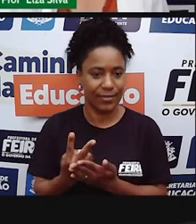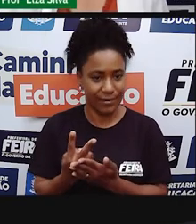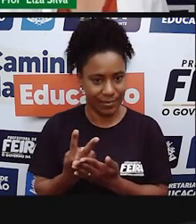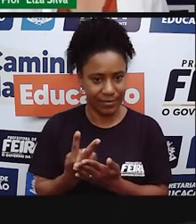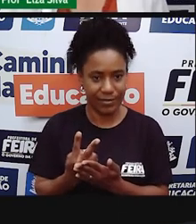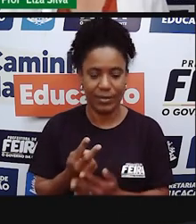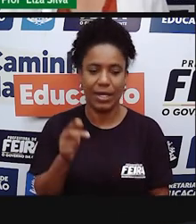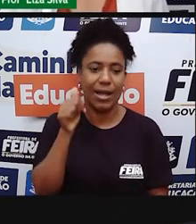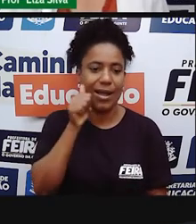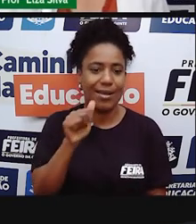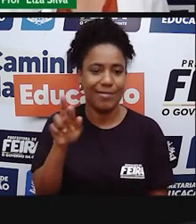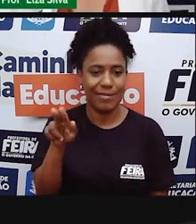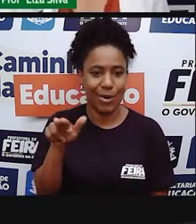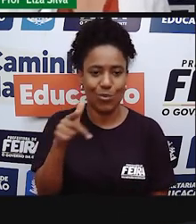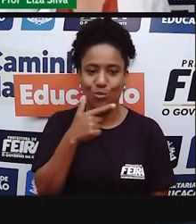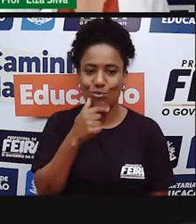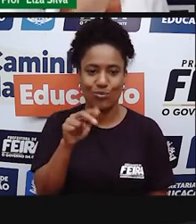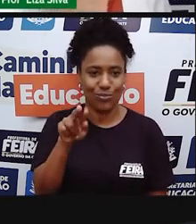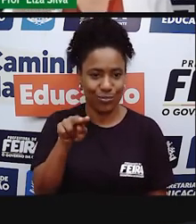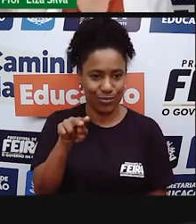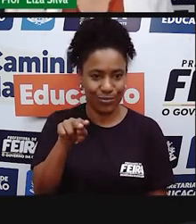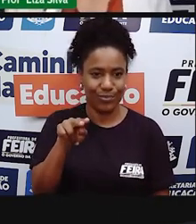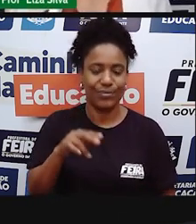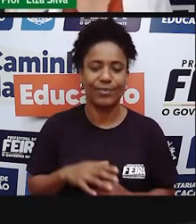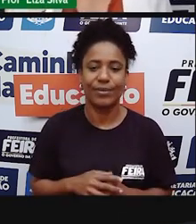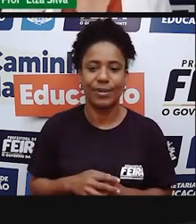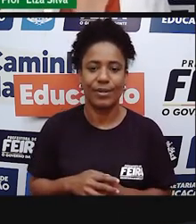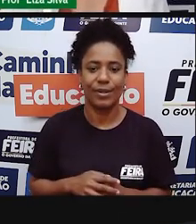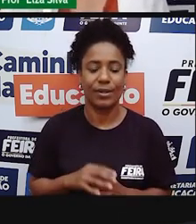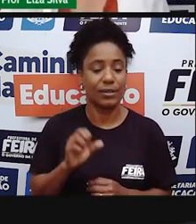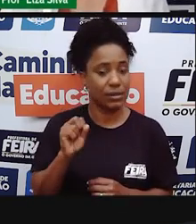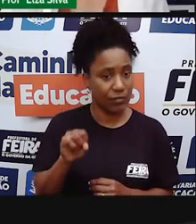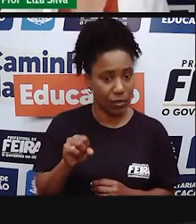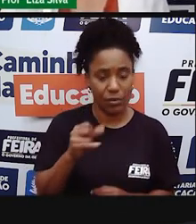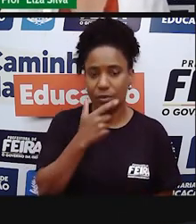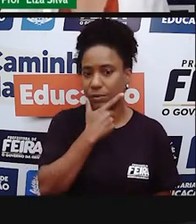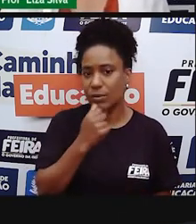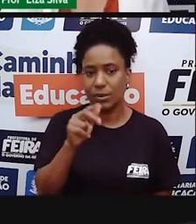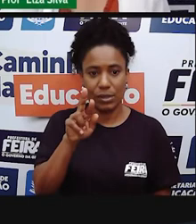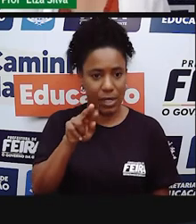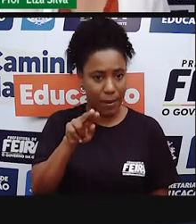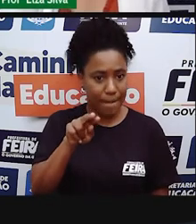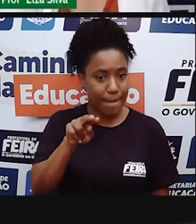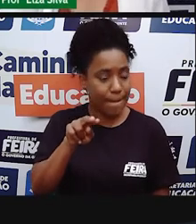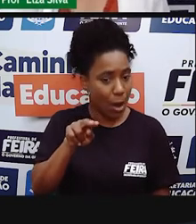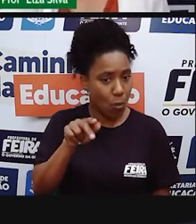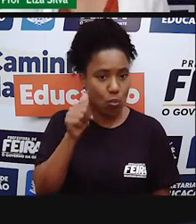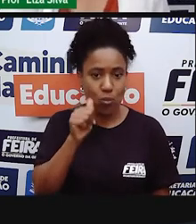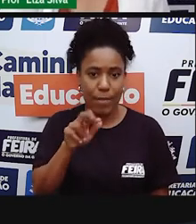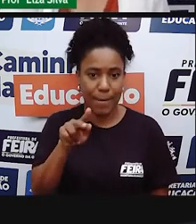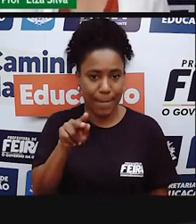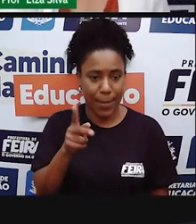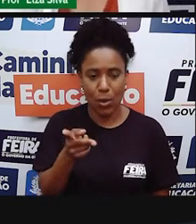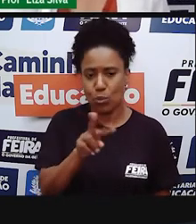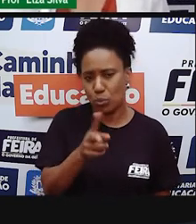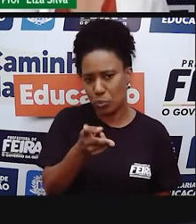irmão e irmã. Se nos referimos aos irmãos, de um modo geral, utilizamos o termo siblings.